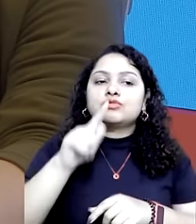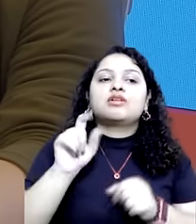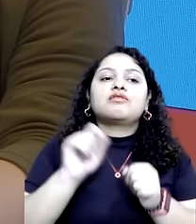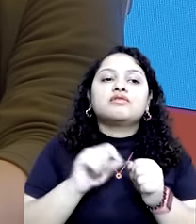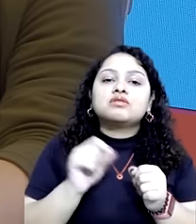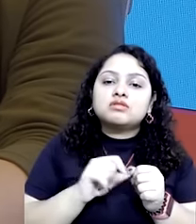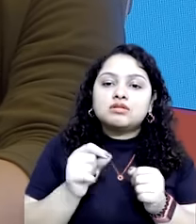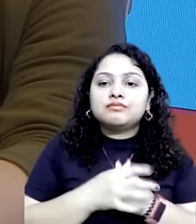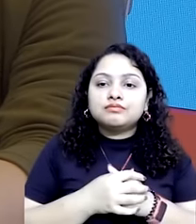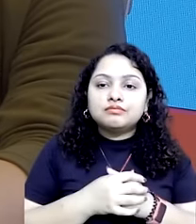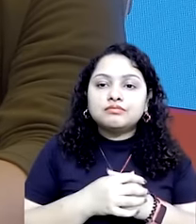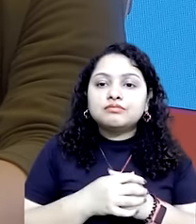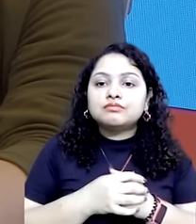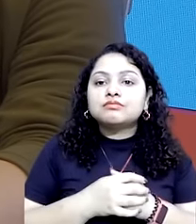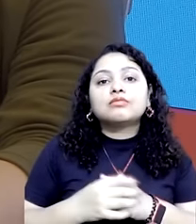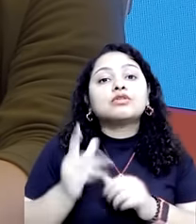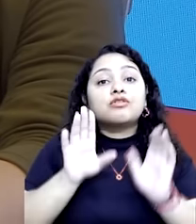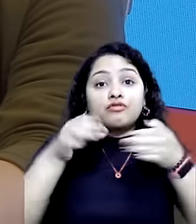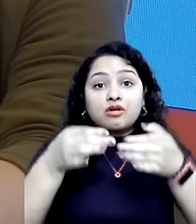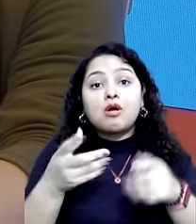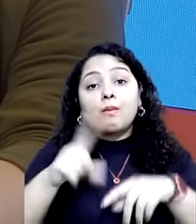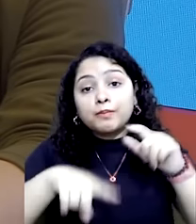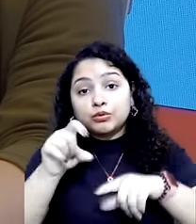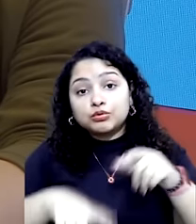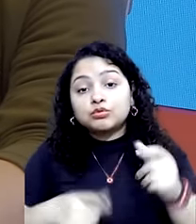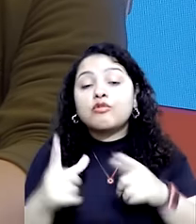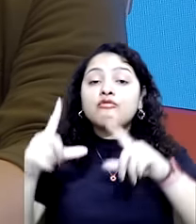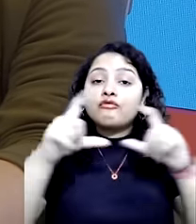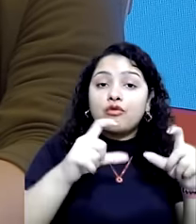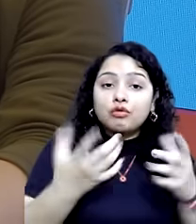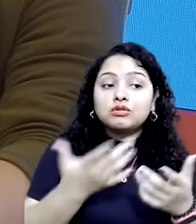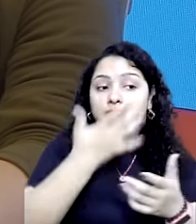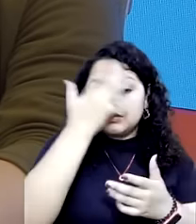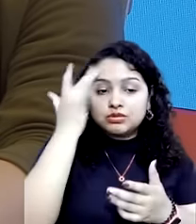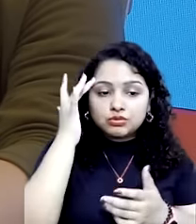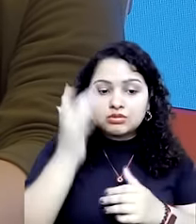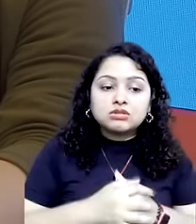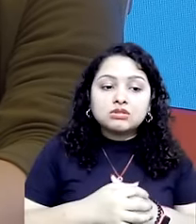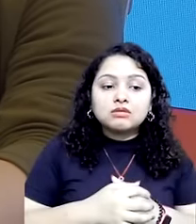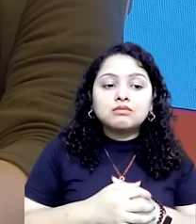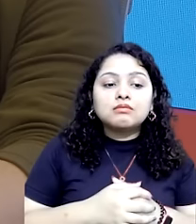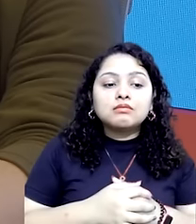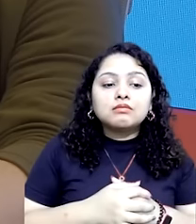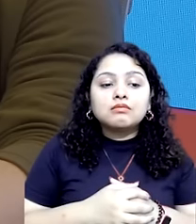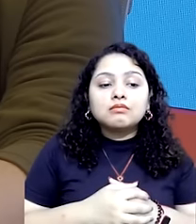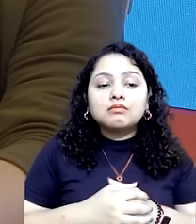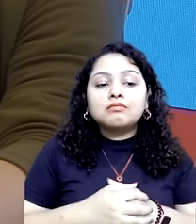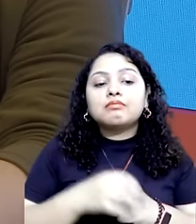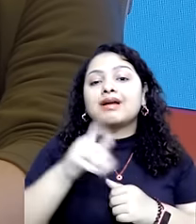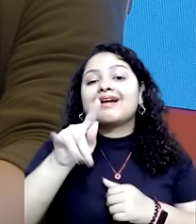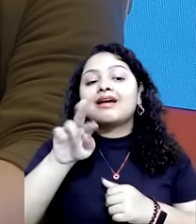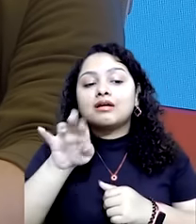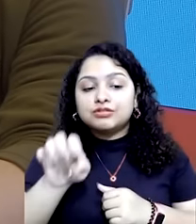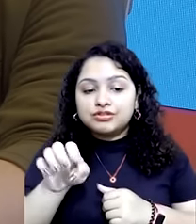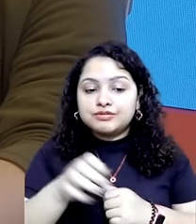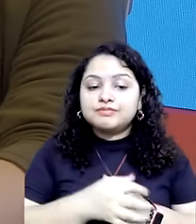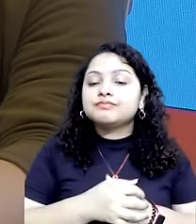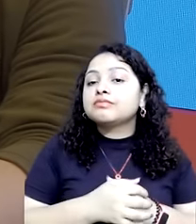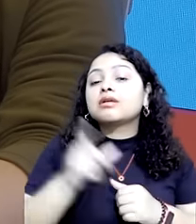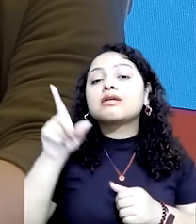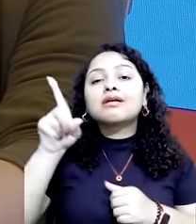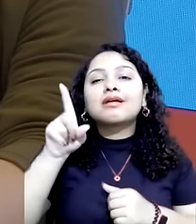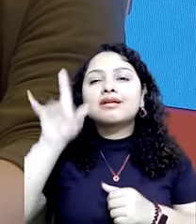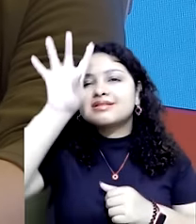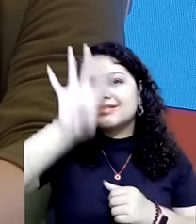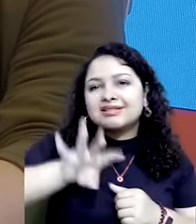daí então Principalmente quando você quer focar o produto Ou você quer tirar foto de pessoas outro recurso também é linhas de grade que aquele